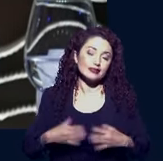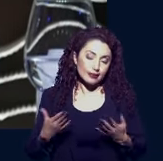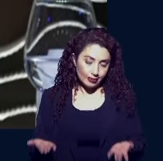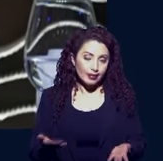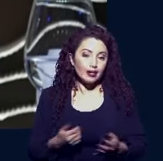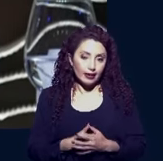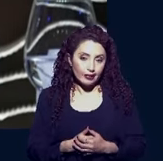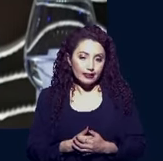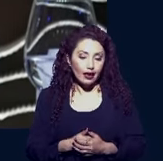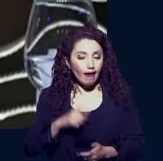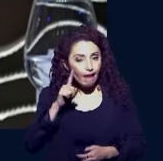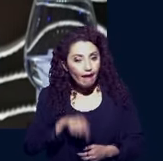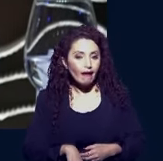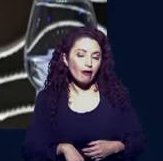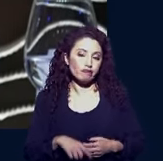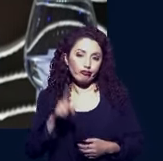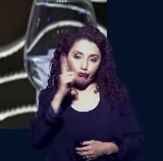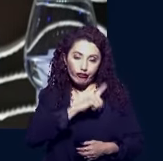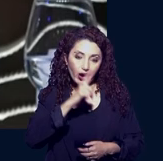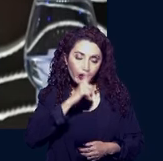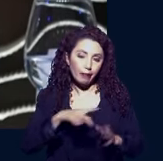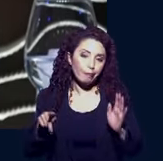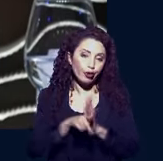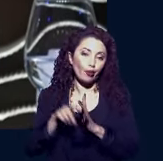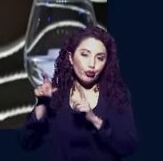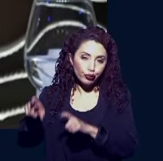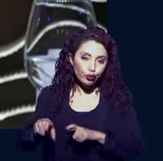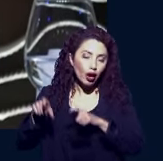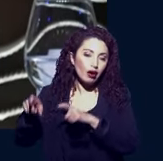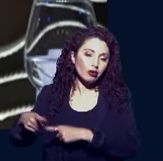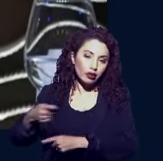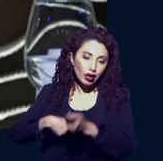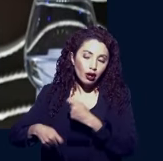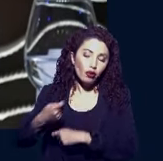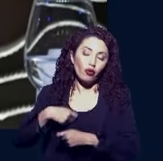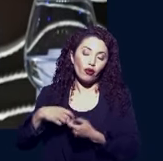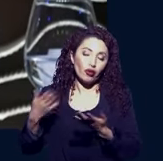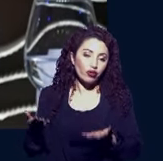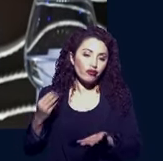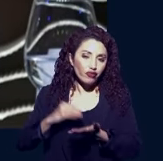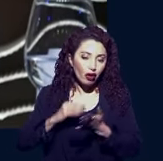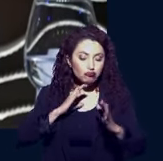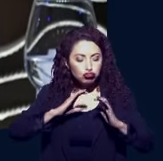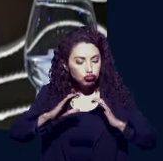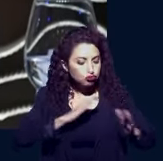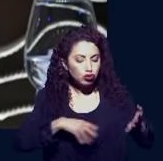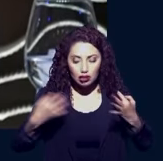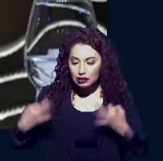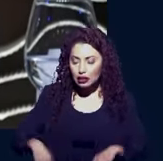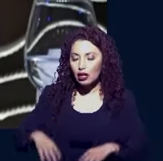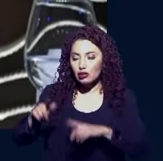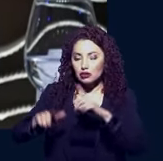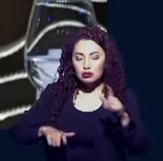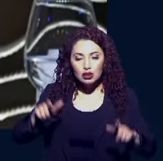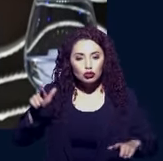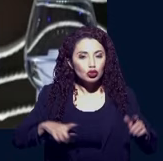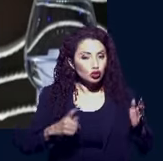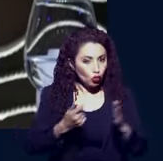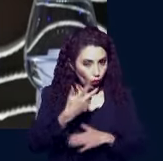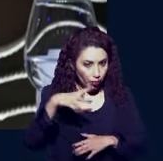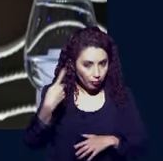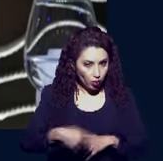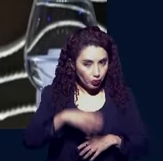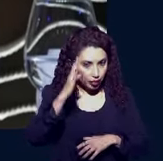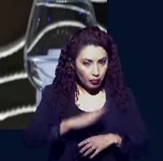falhas do agronegócio ficou tão forte Mas ainda tem problemas de se comunicar com os consumidores internos e